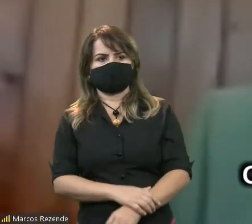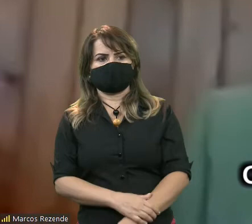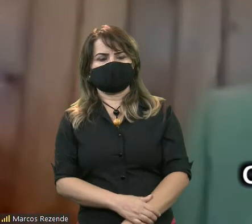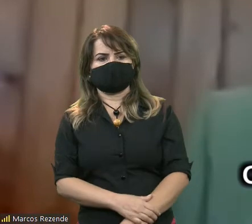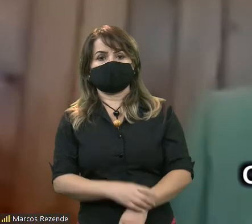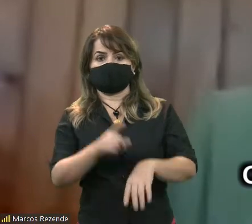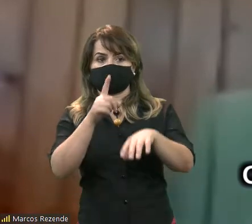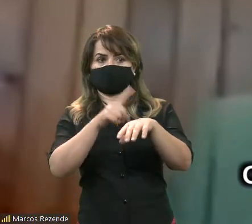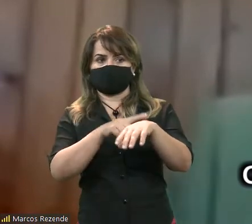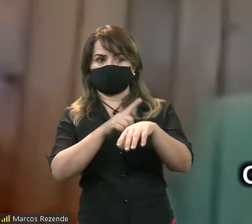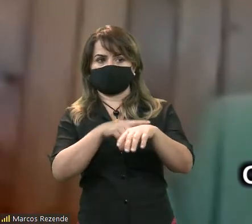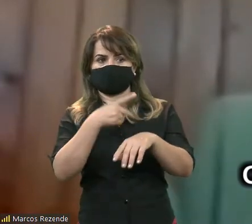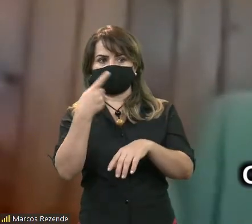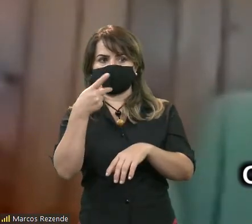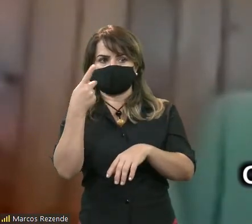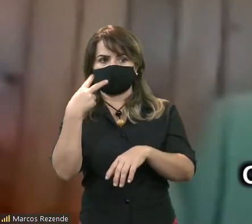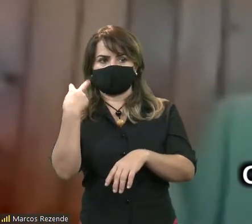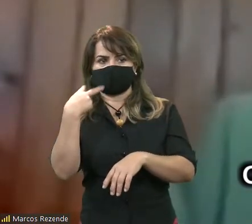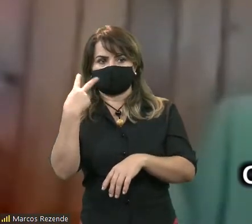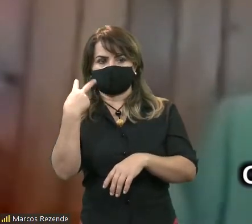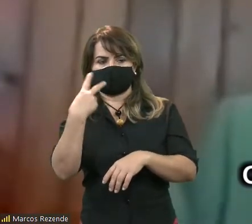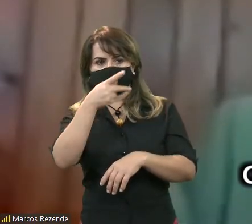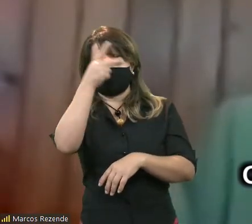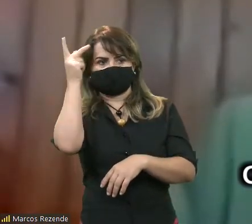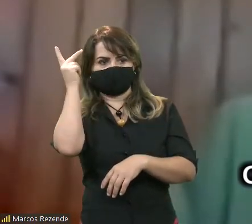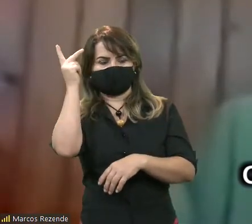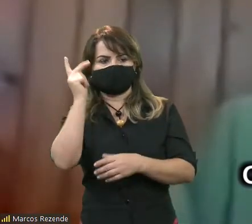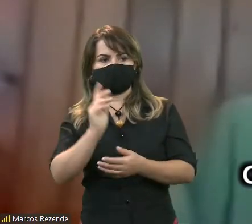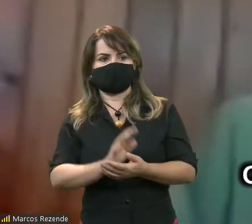a reserva de tempo e